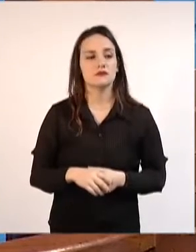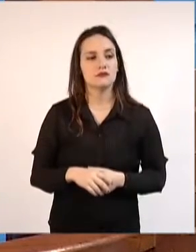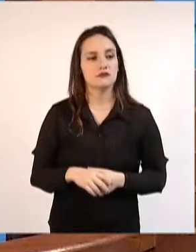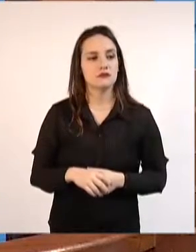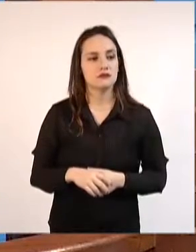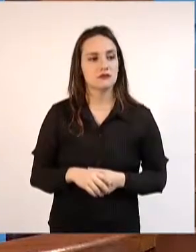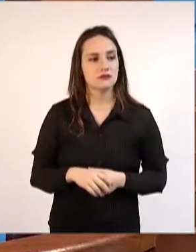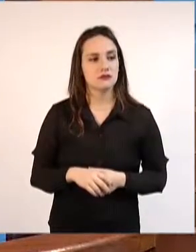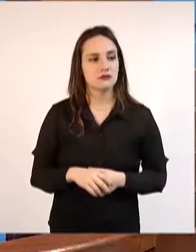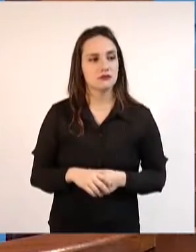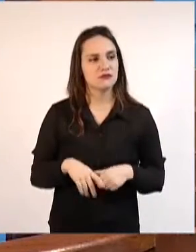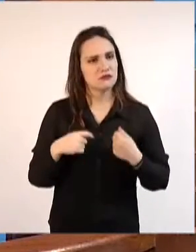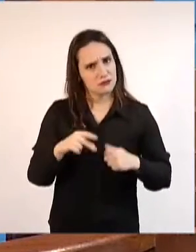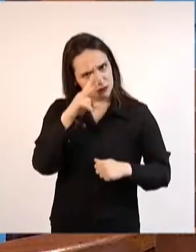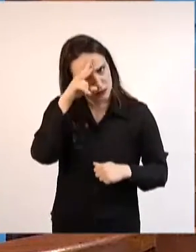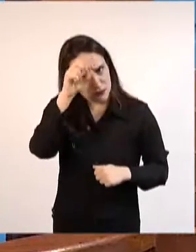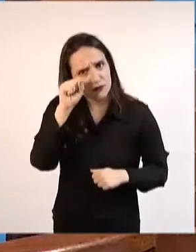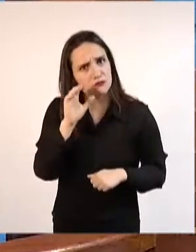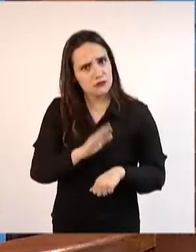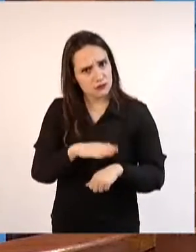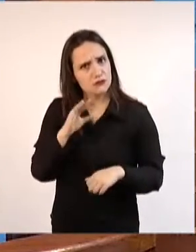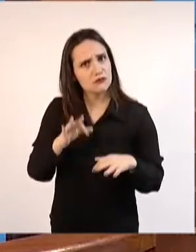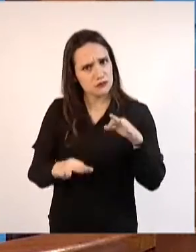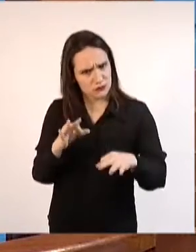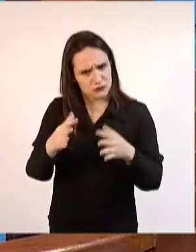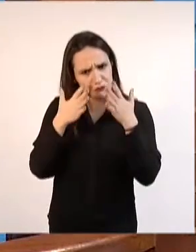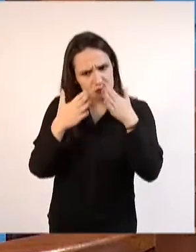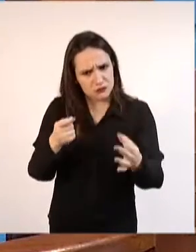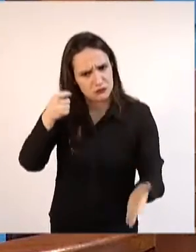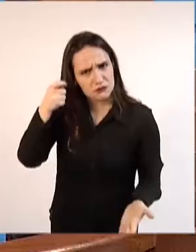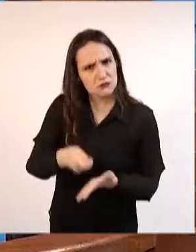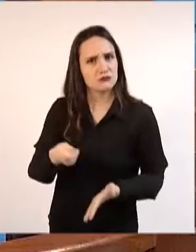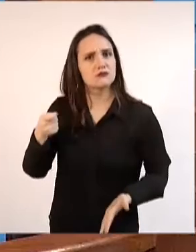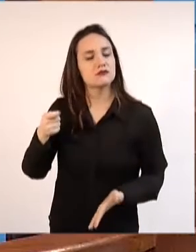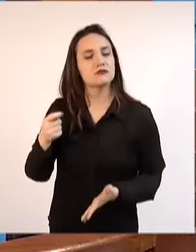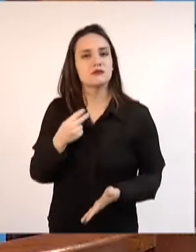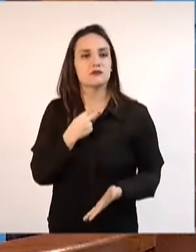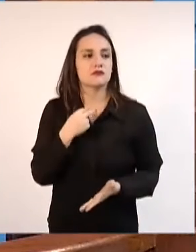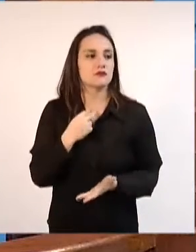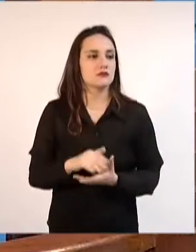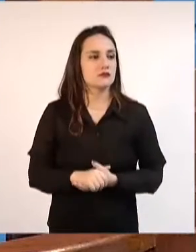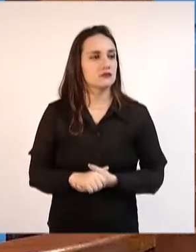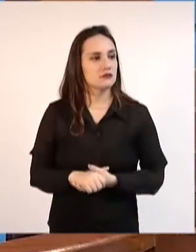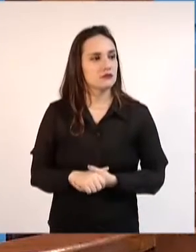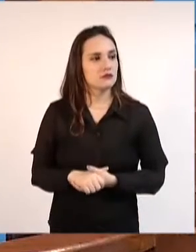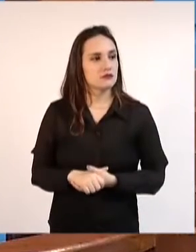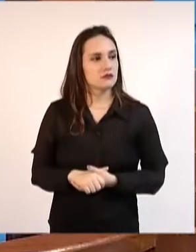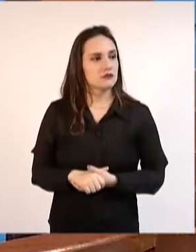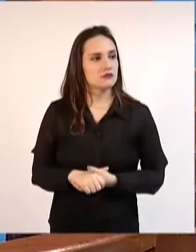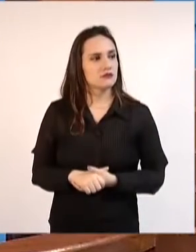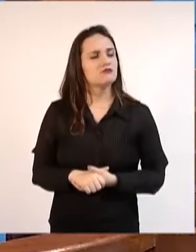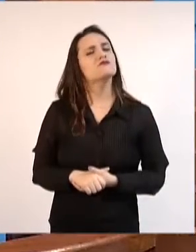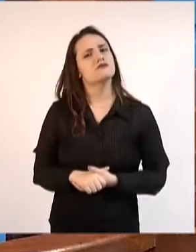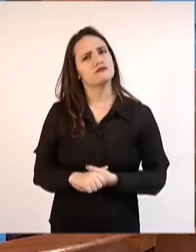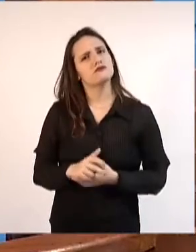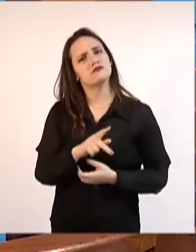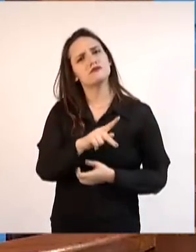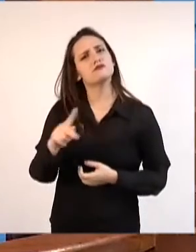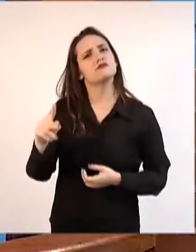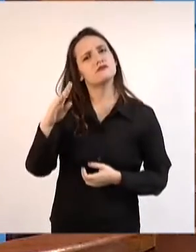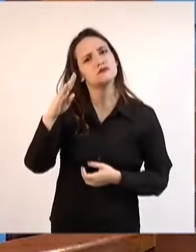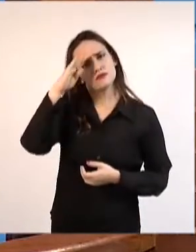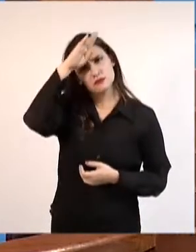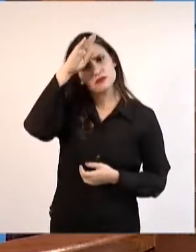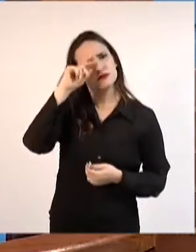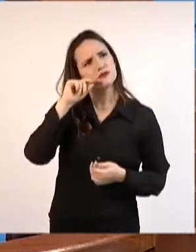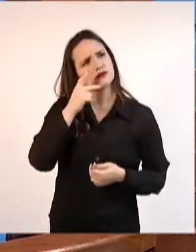ser mais enérgica a justiça em relação a isso, me parece que o presidente Bolsonaro, inclusive, tomou